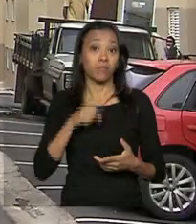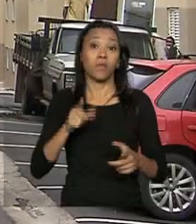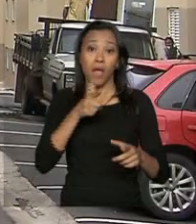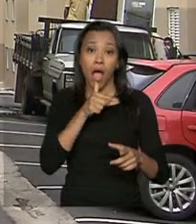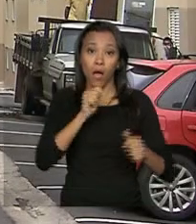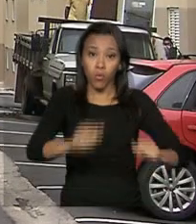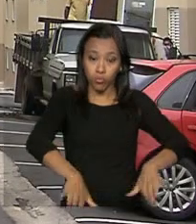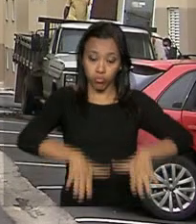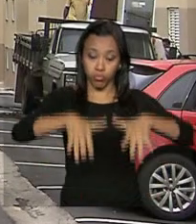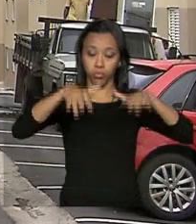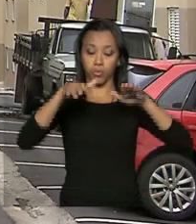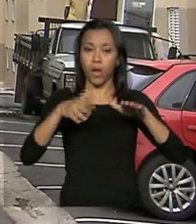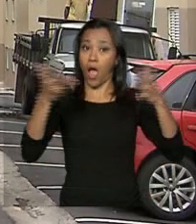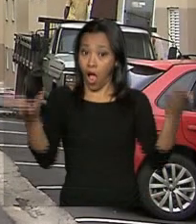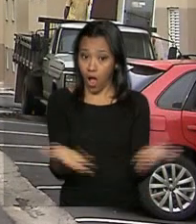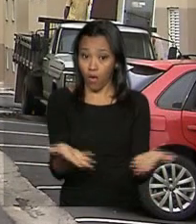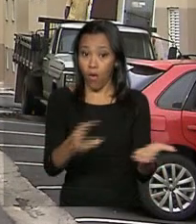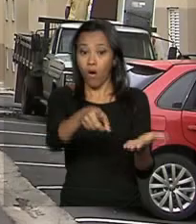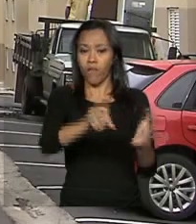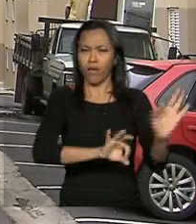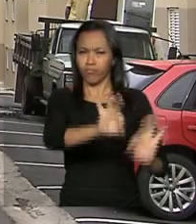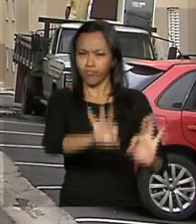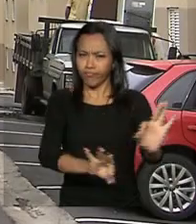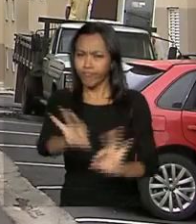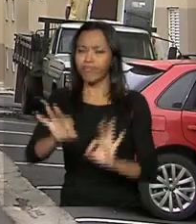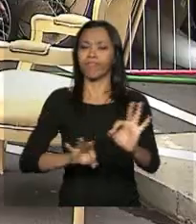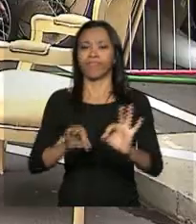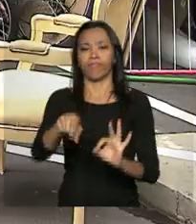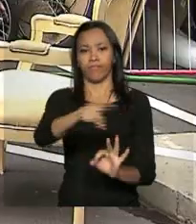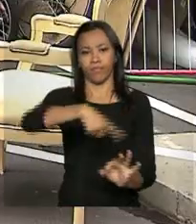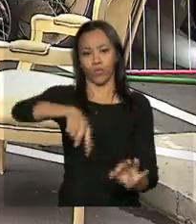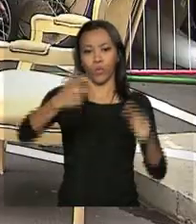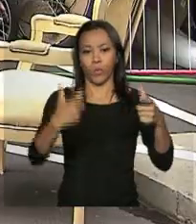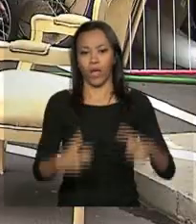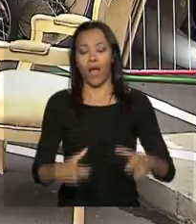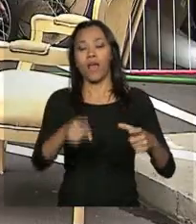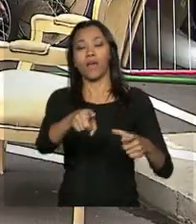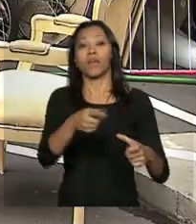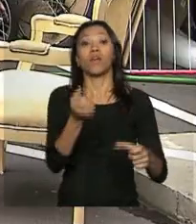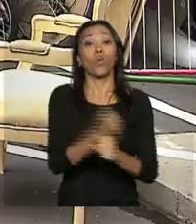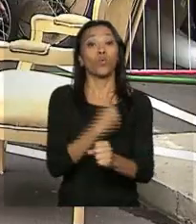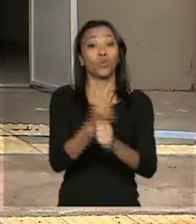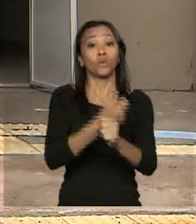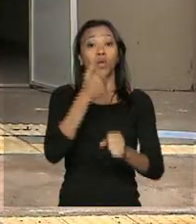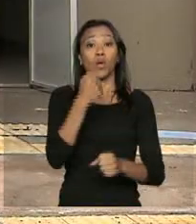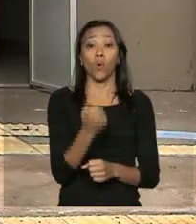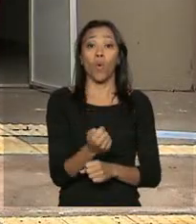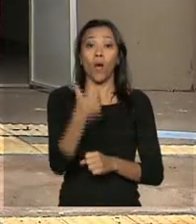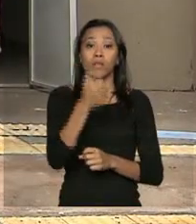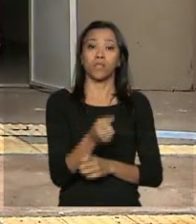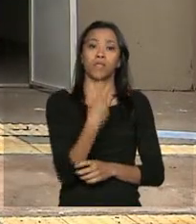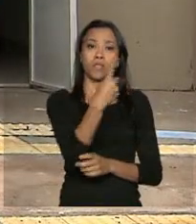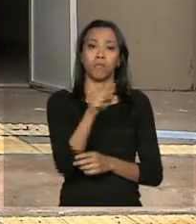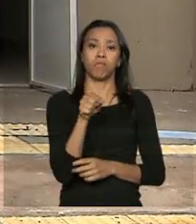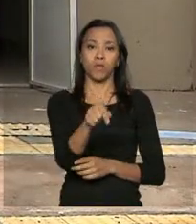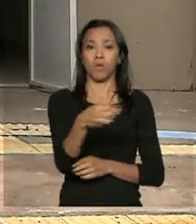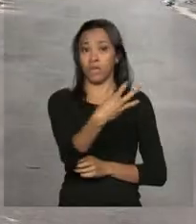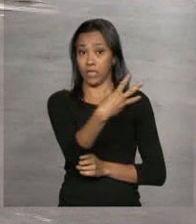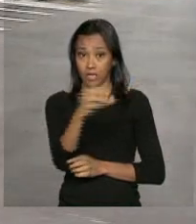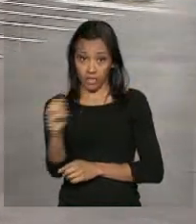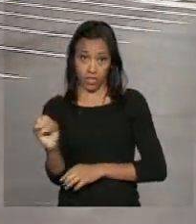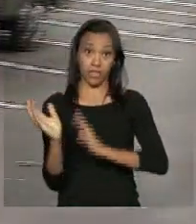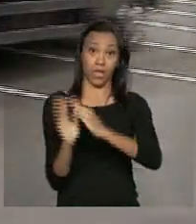alagamento. Agora, o local vai passar por obras de urbanização e a previsão é construir quase 1.300 unidades